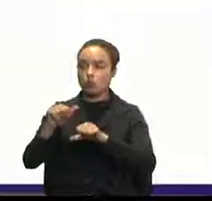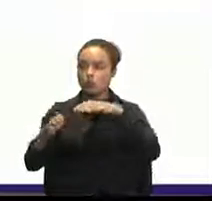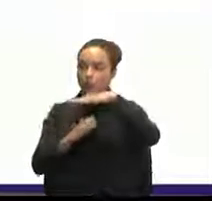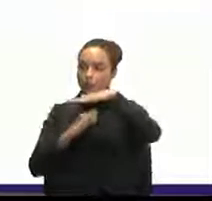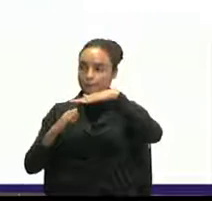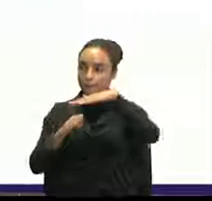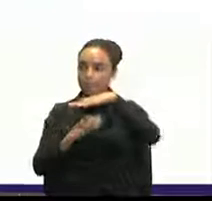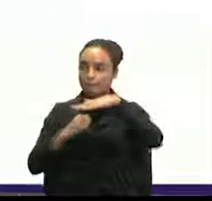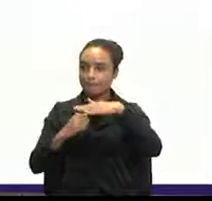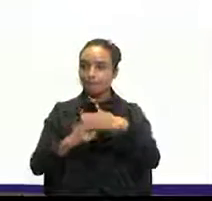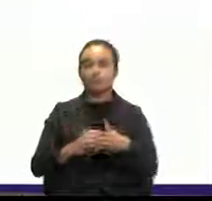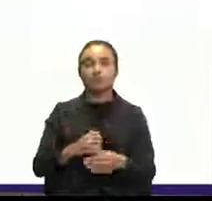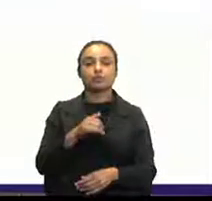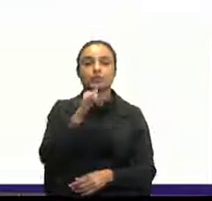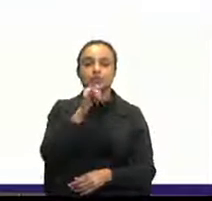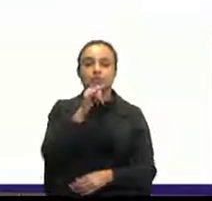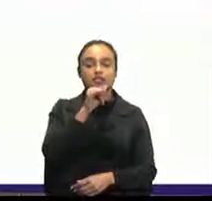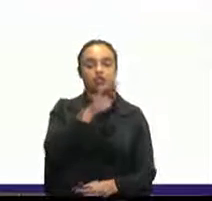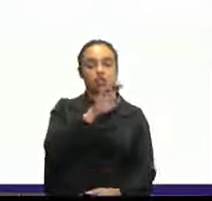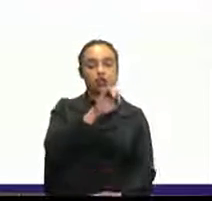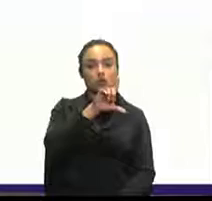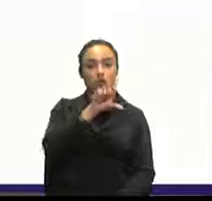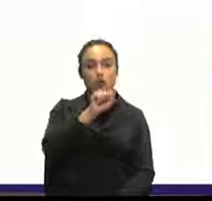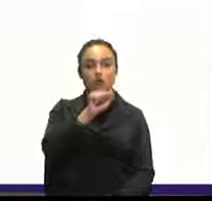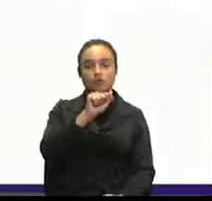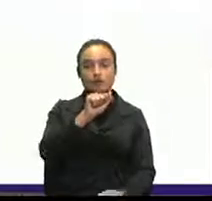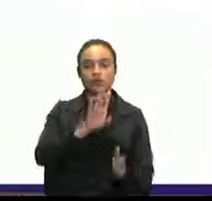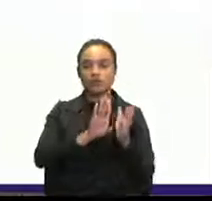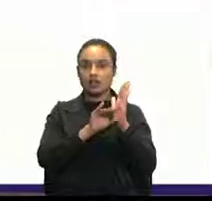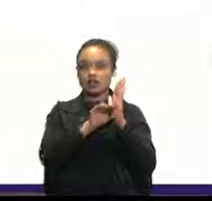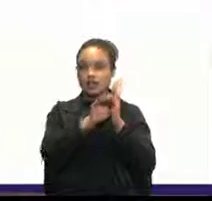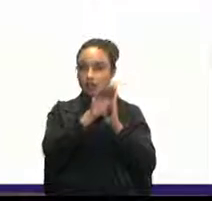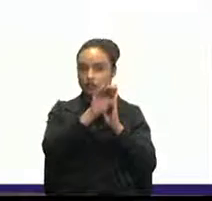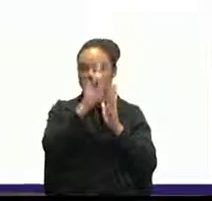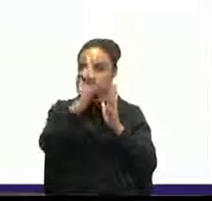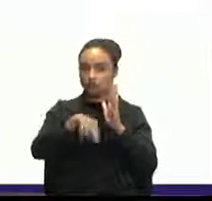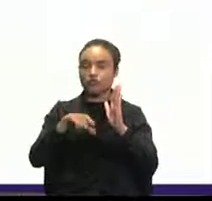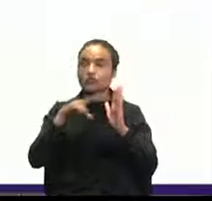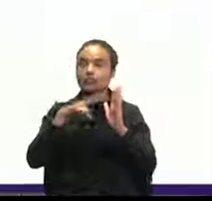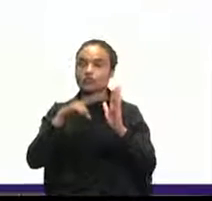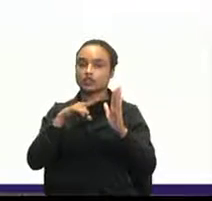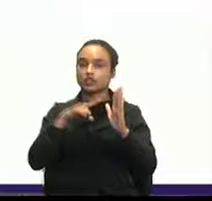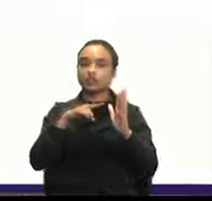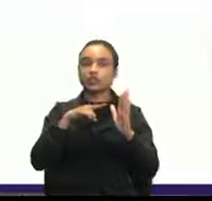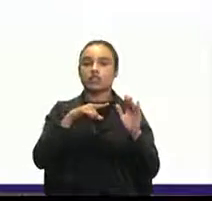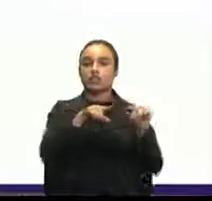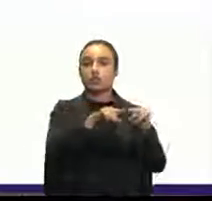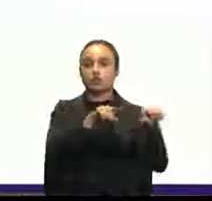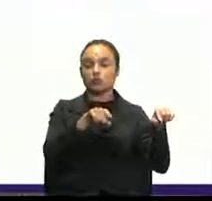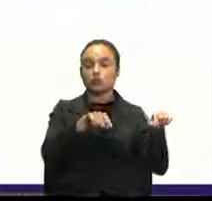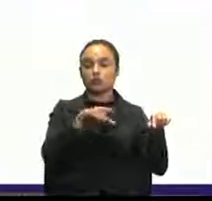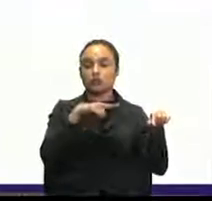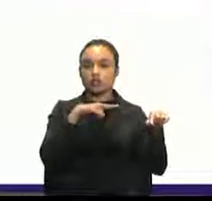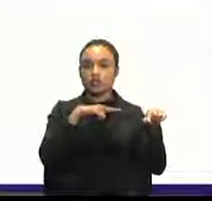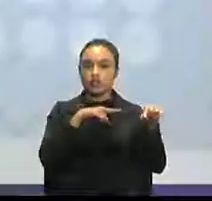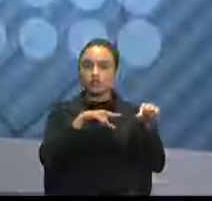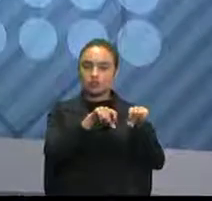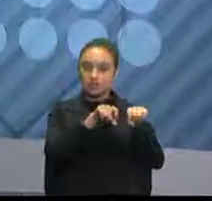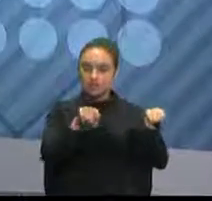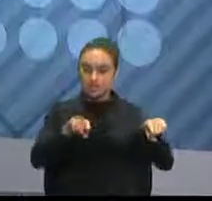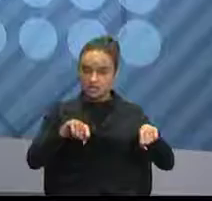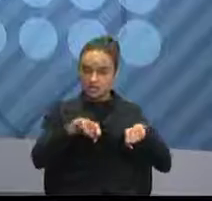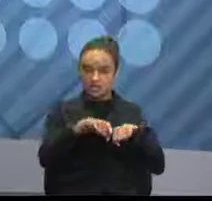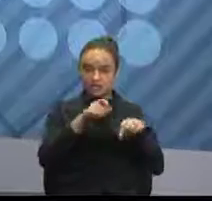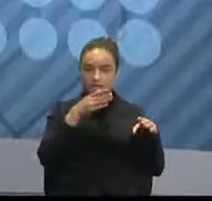então na bolsa de valores existe uma plataforma eletrônica específica para compra e venda de debêntures então quando eu compro uma debênture